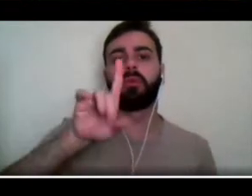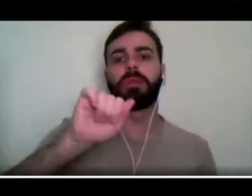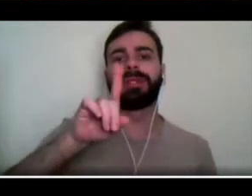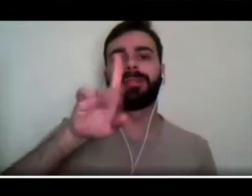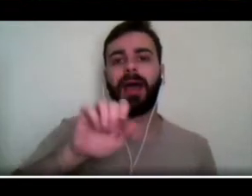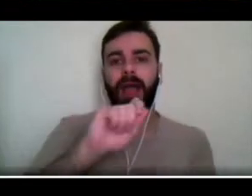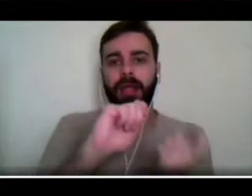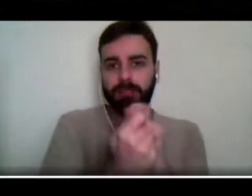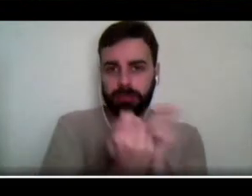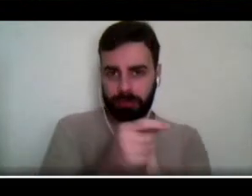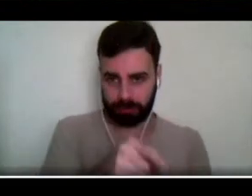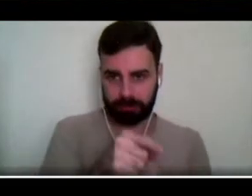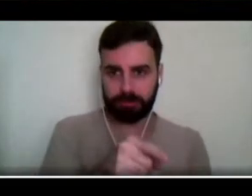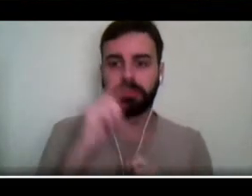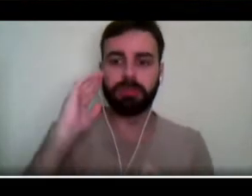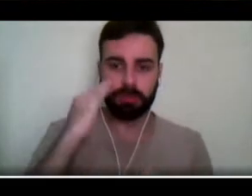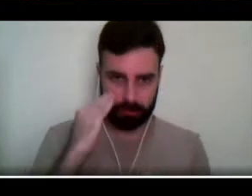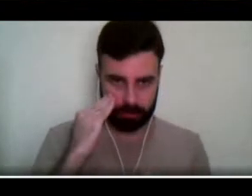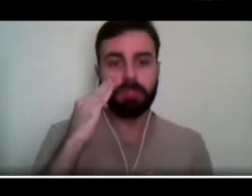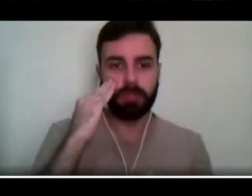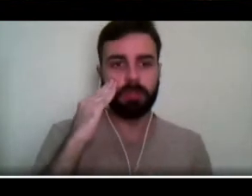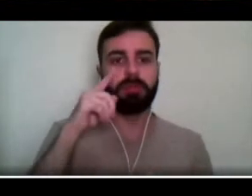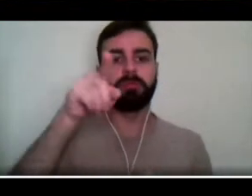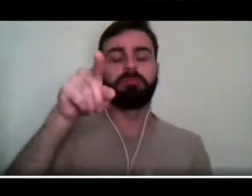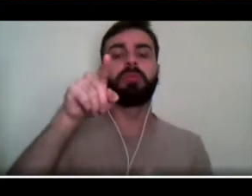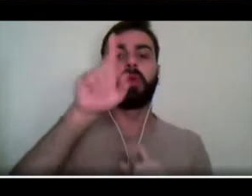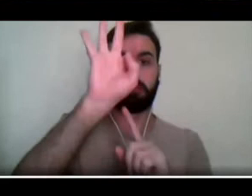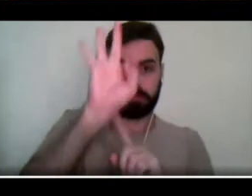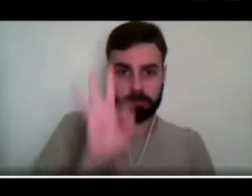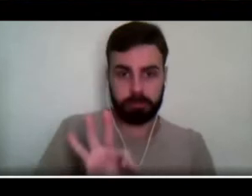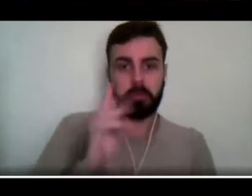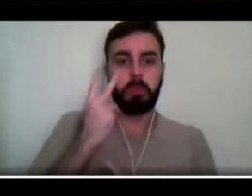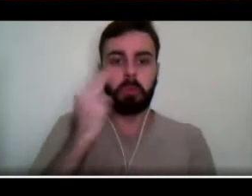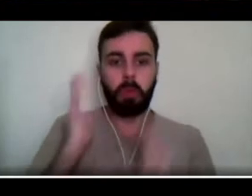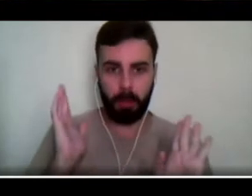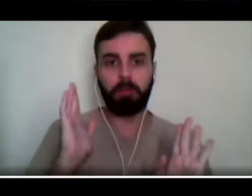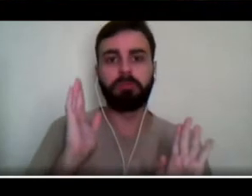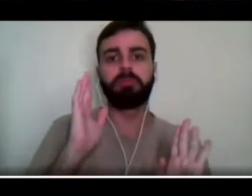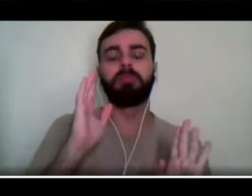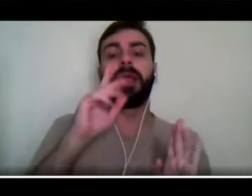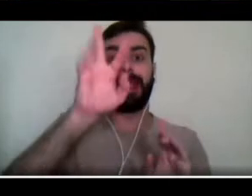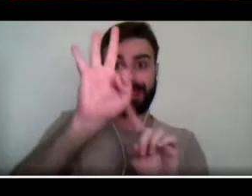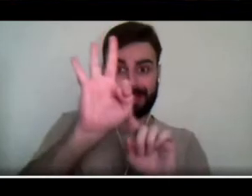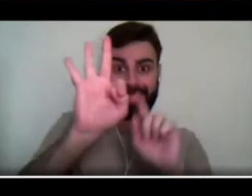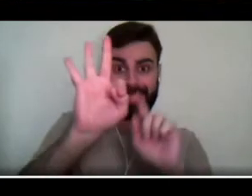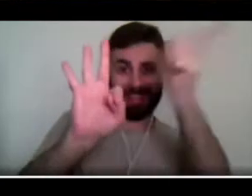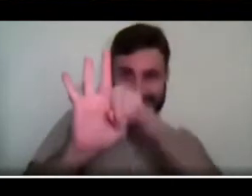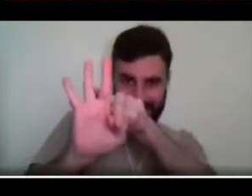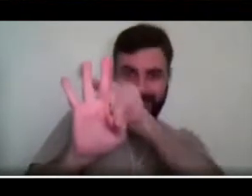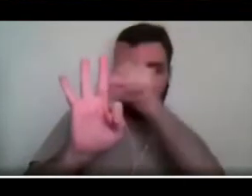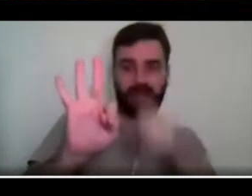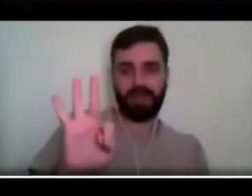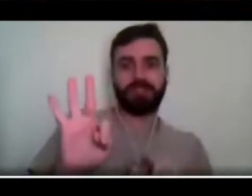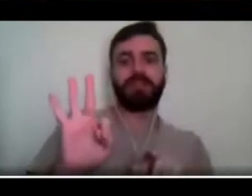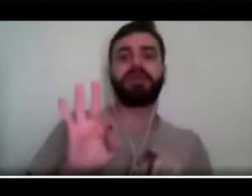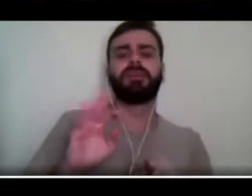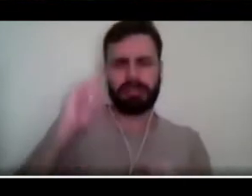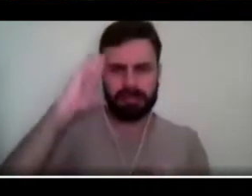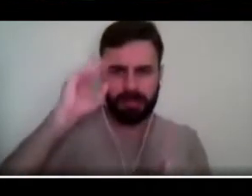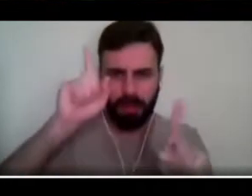fica 2 vezes a constante vezes o tempo. É isso? É essa a sua dúvida? Como que eu cheguei na velocidade?